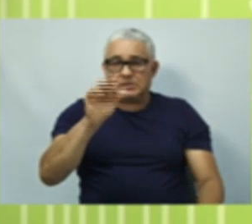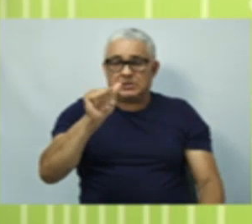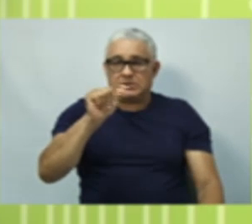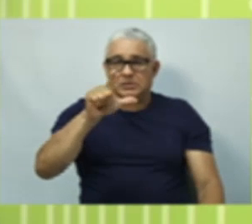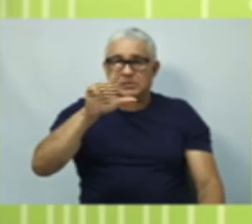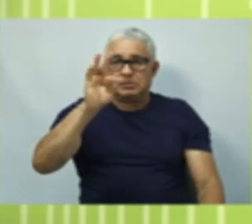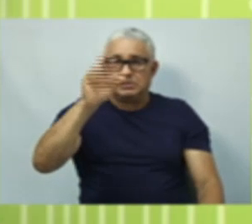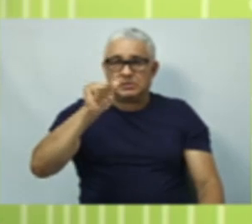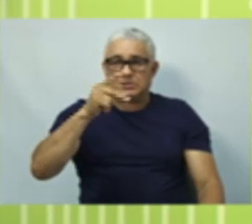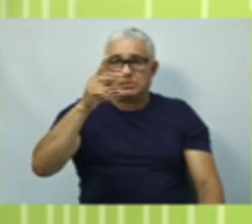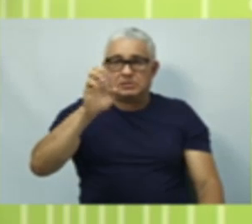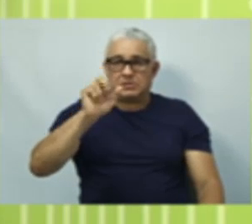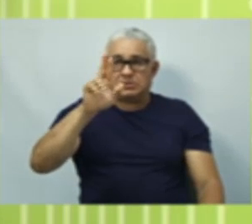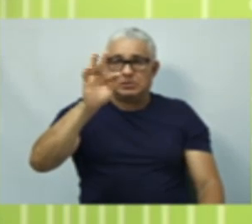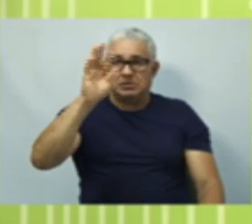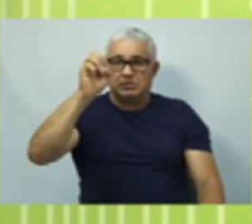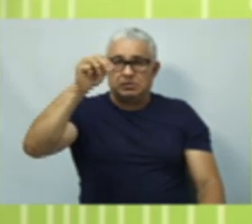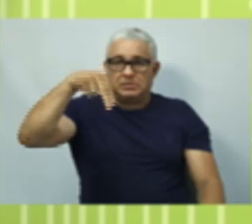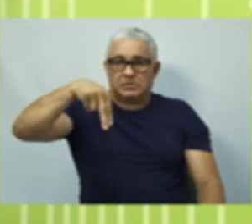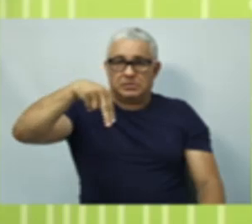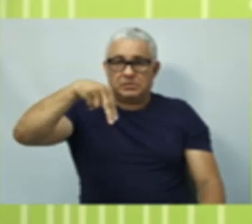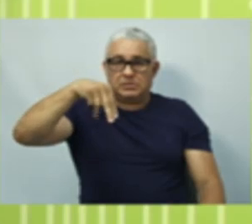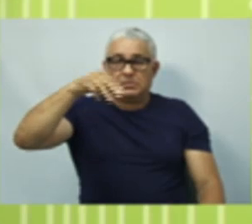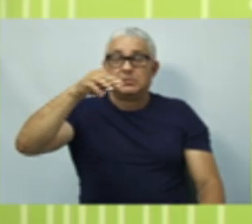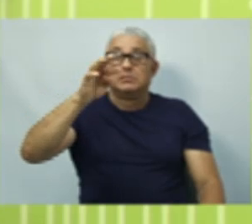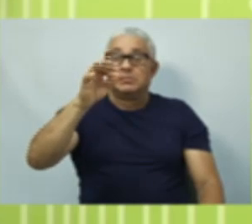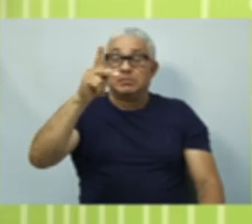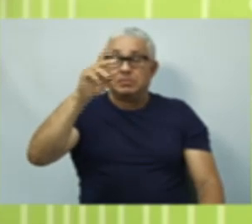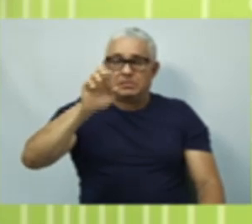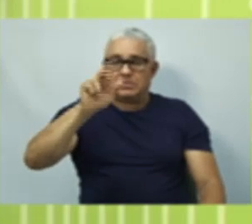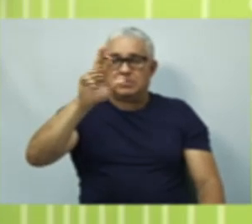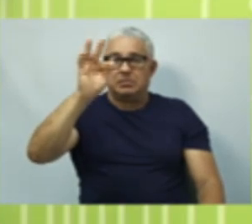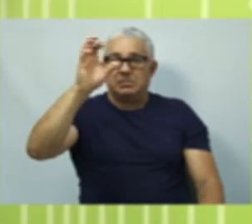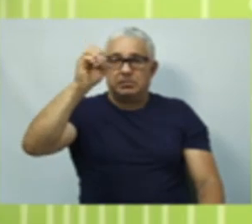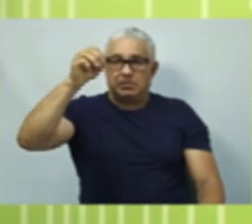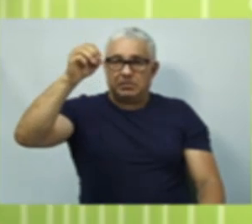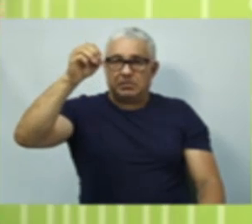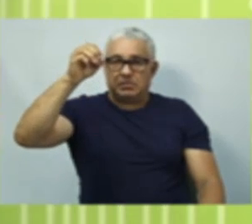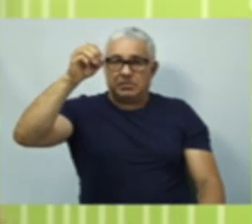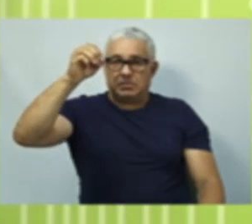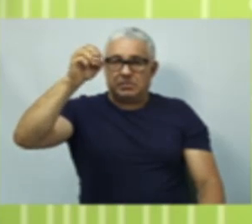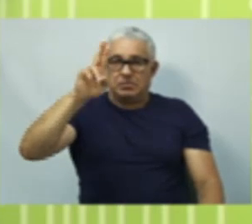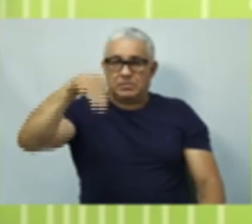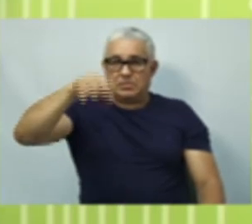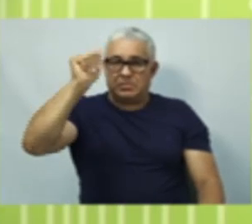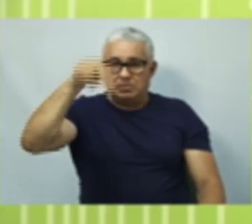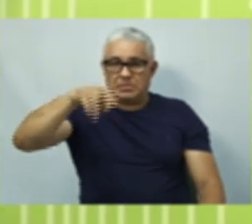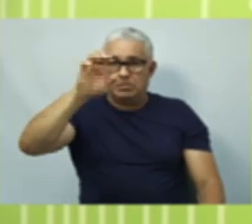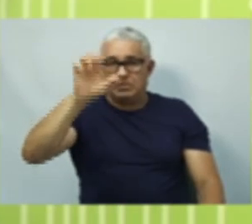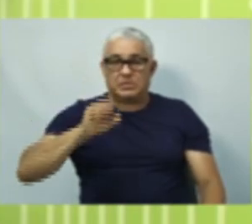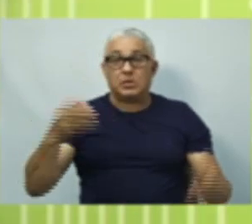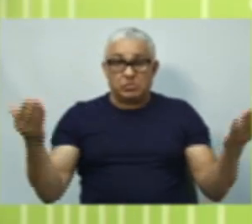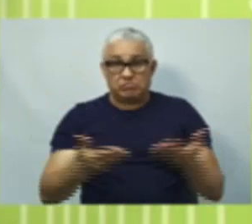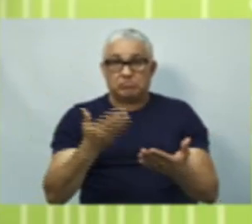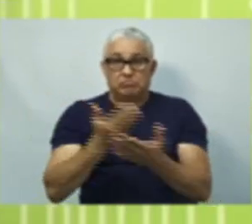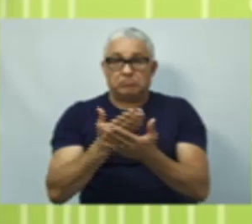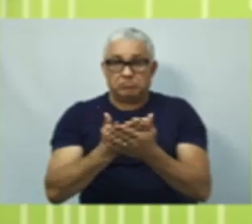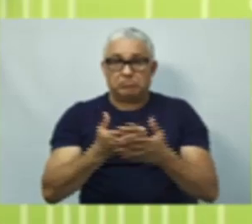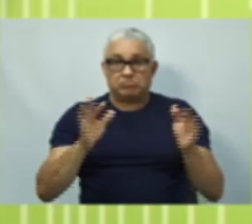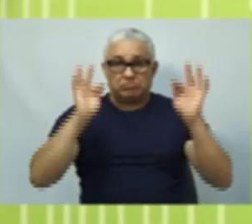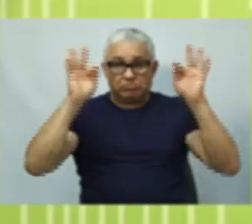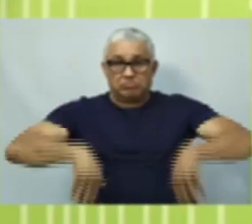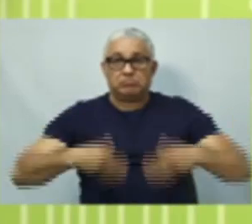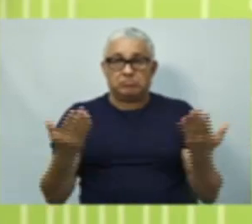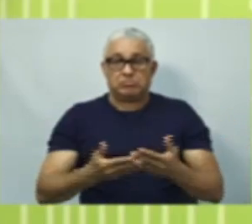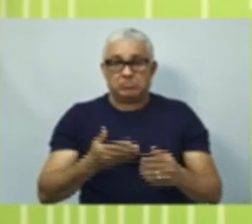alcançar o potencial no máximo das organizações. E para a gente encerrar a nossa aula de hoje, nós vamos falar